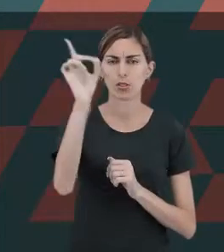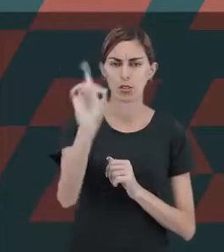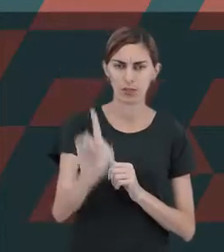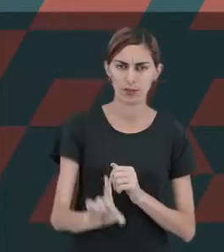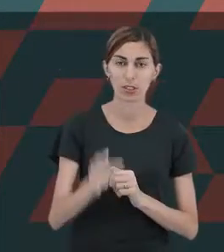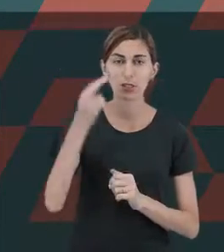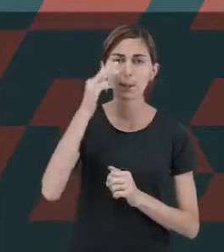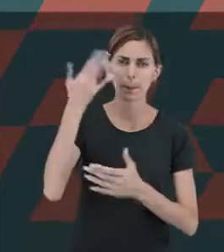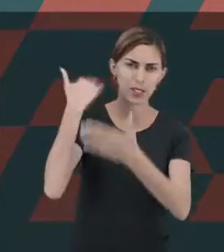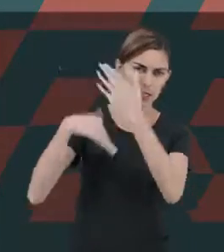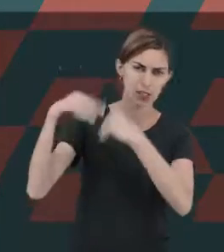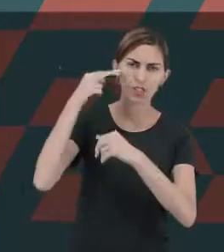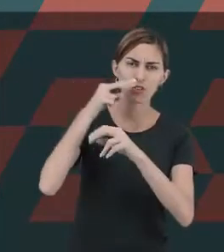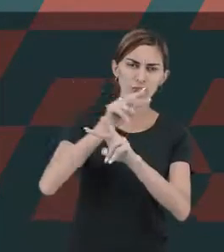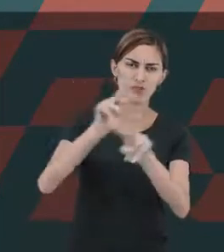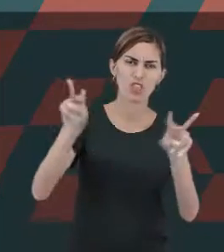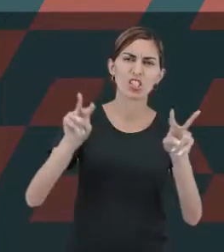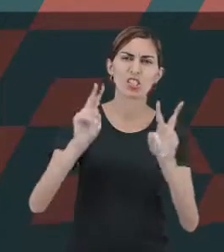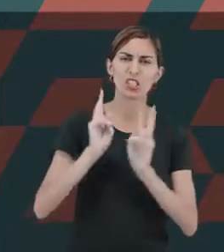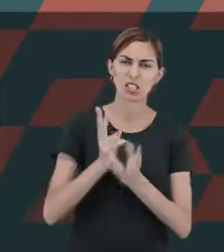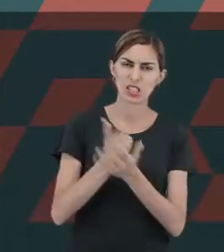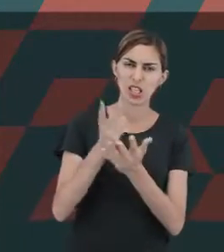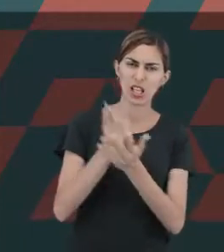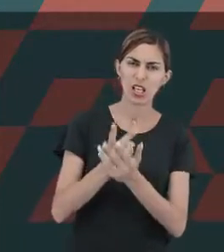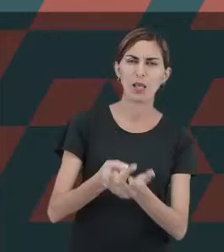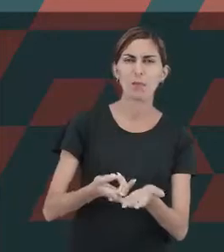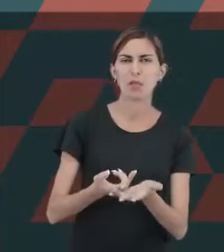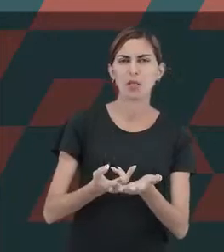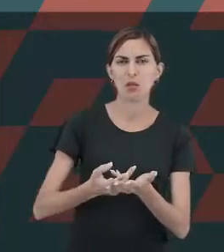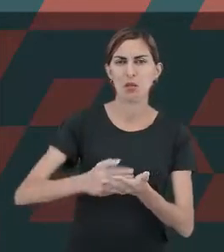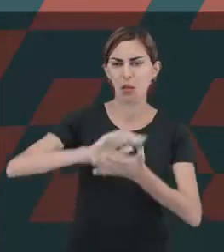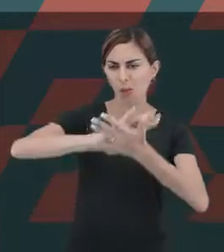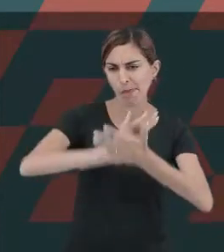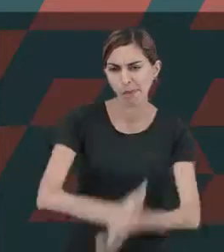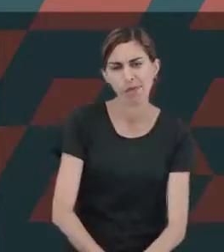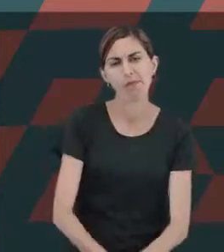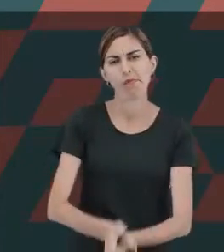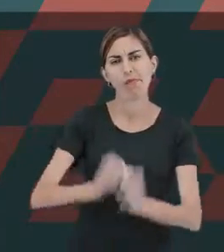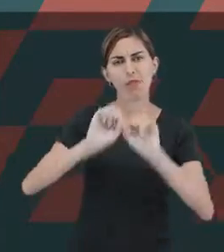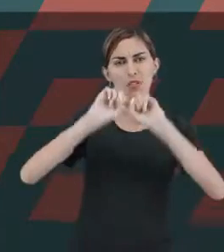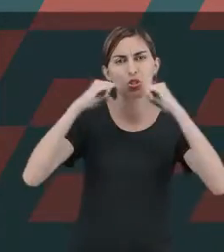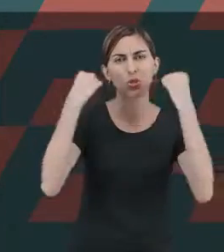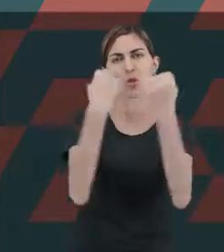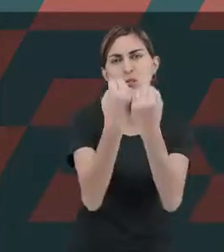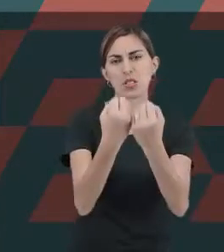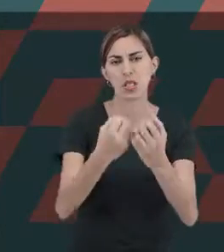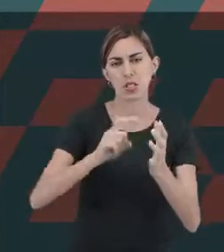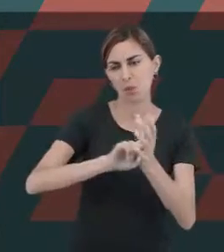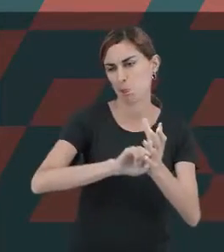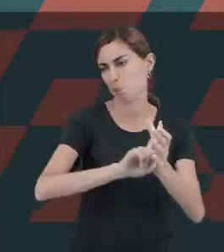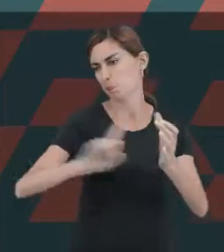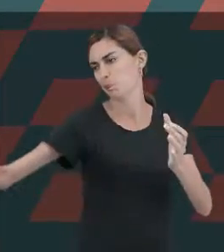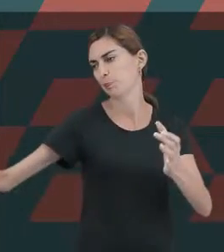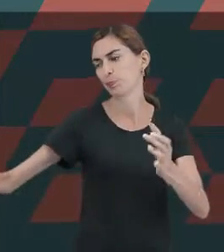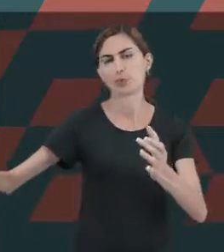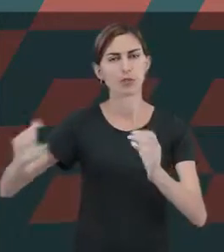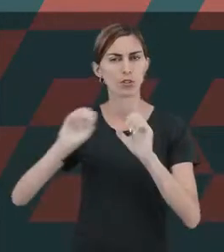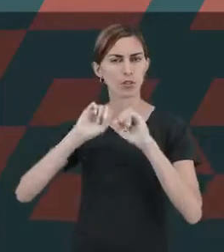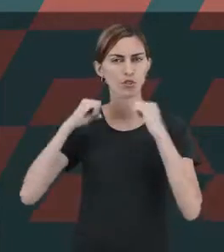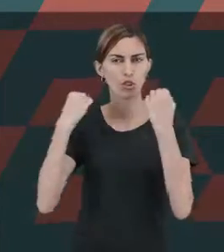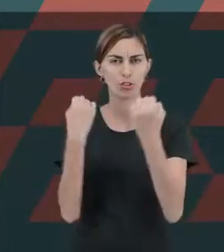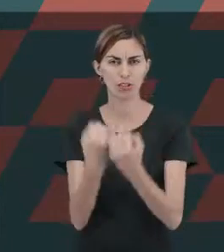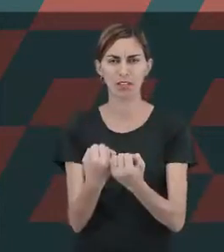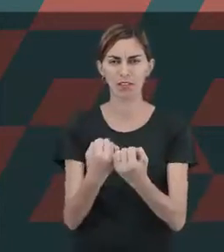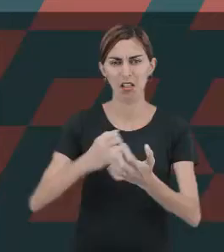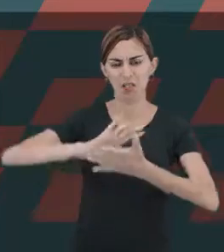era vista sempre através de estigmas sociais, como a própria segregação social,